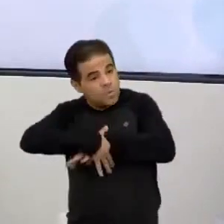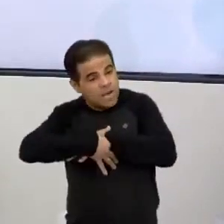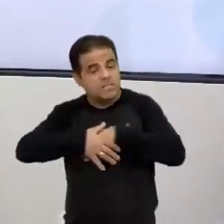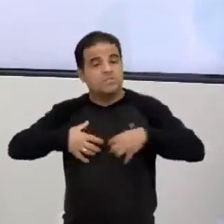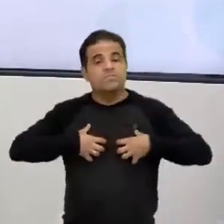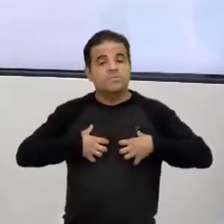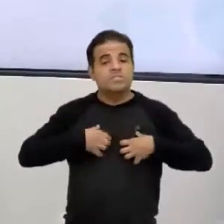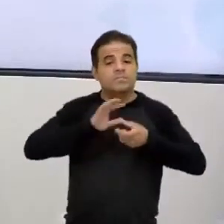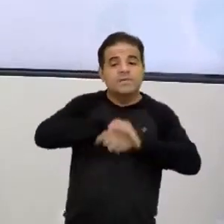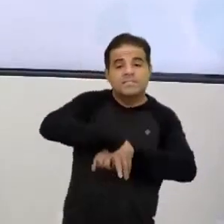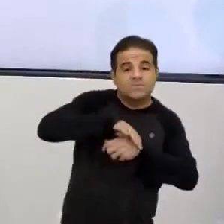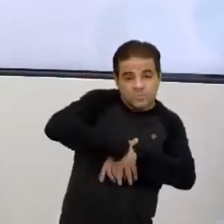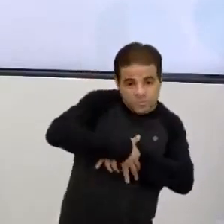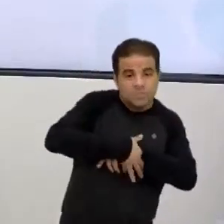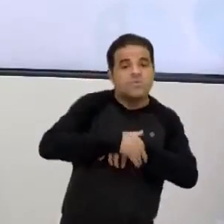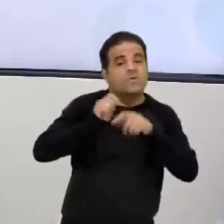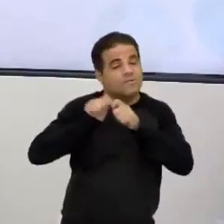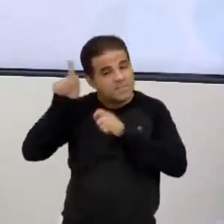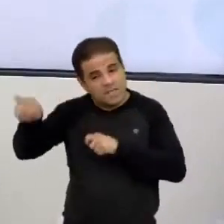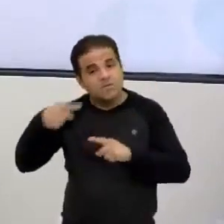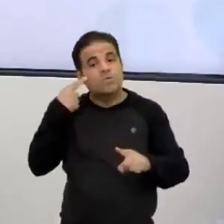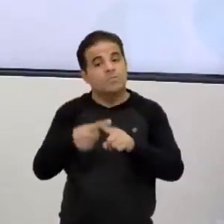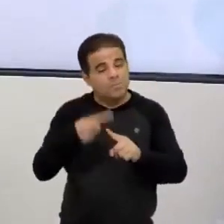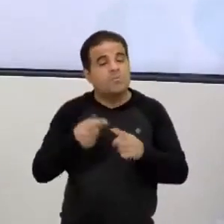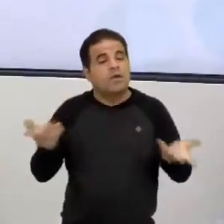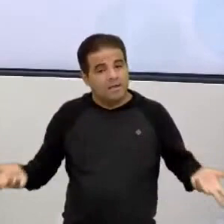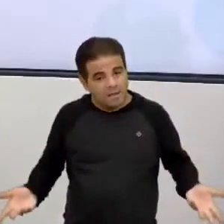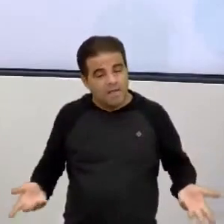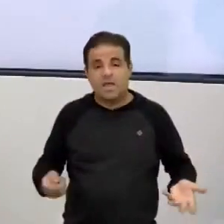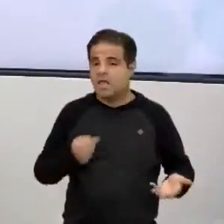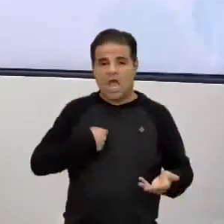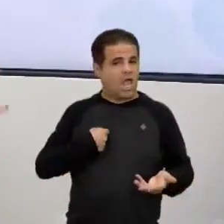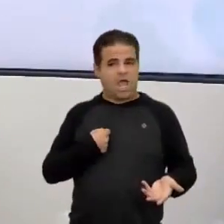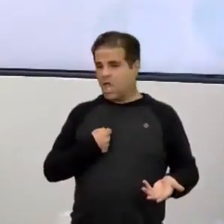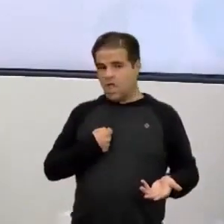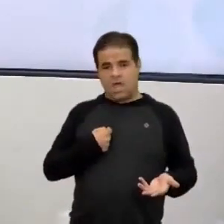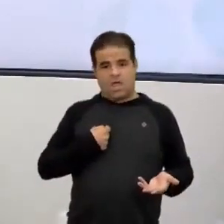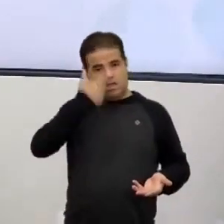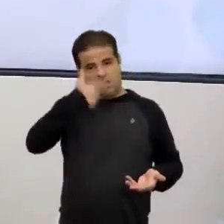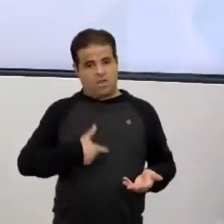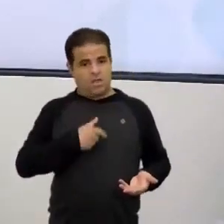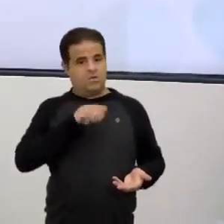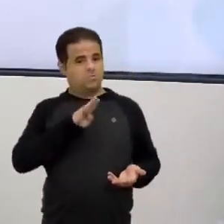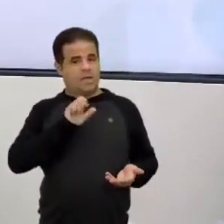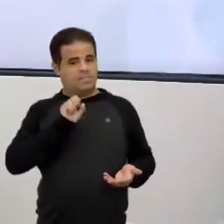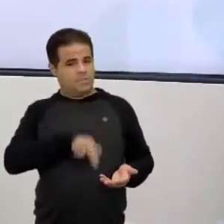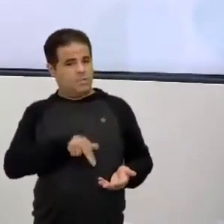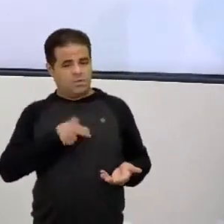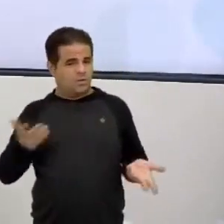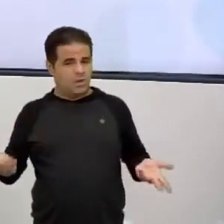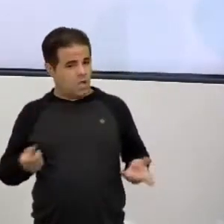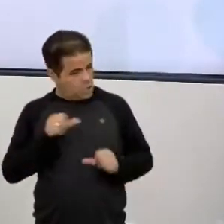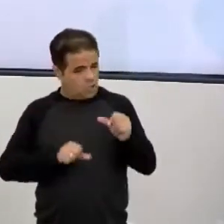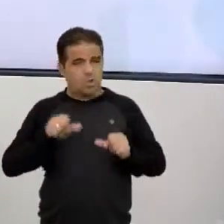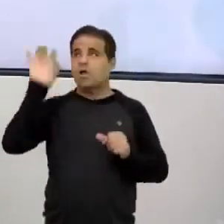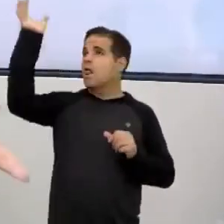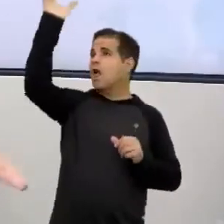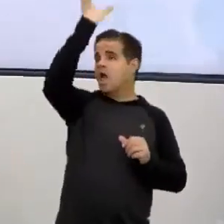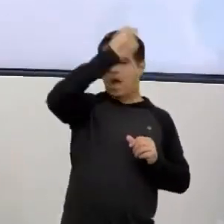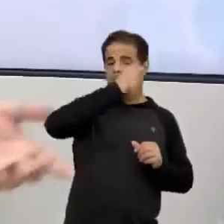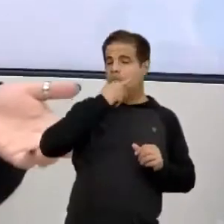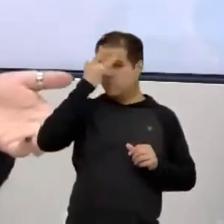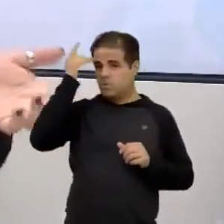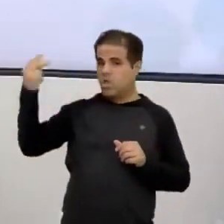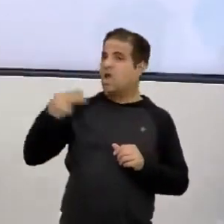vou me sentir mais segura fazendo isso, por que não? Ah, mas vão me zoar. Me zoam, problema deles, entendeu? Porque eu tô trocando as lâmpadas, o povo olha